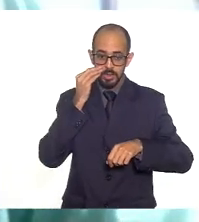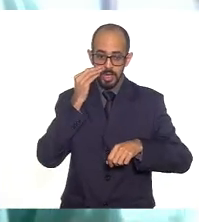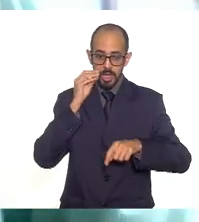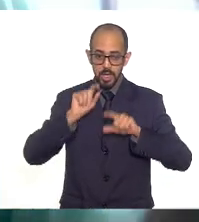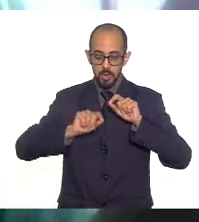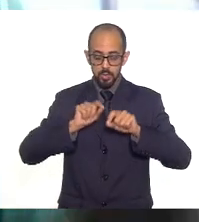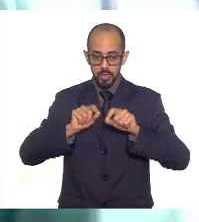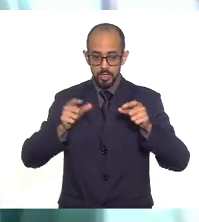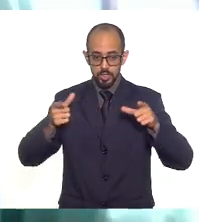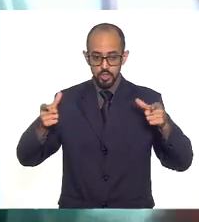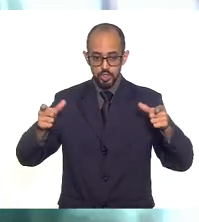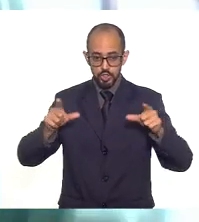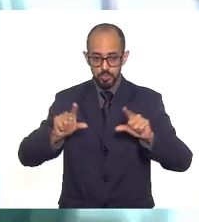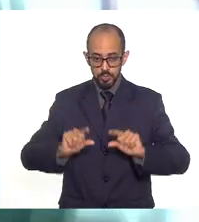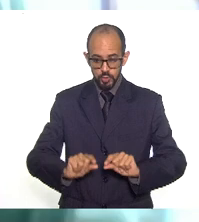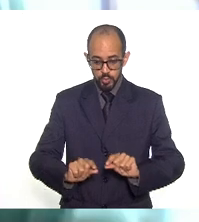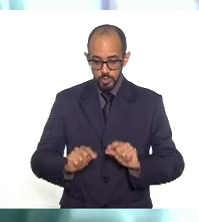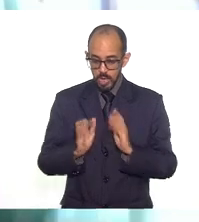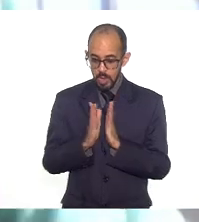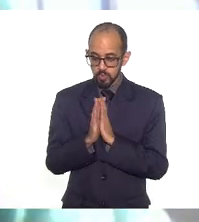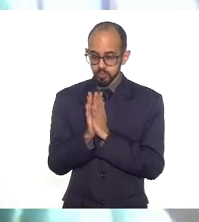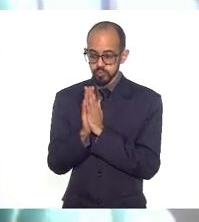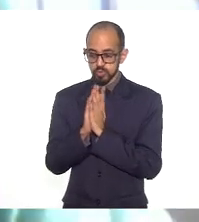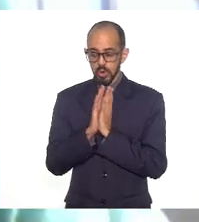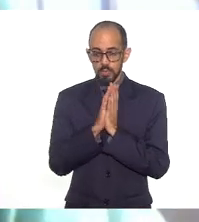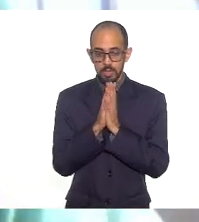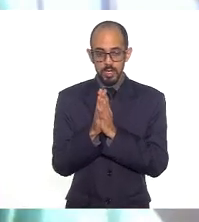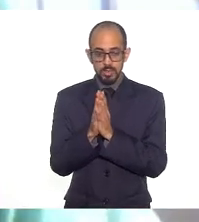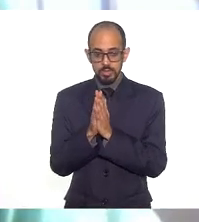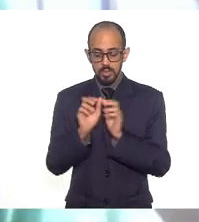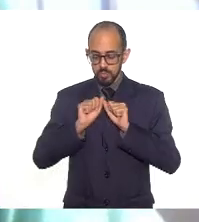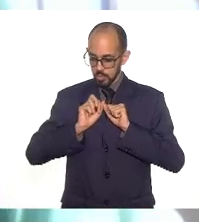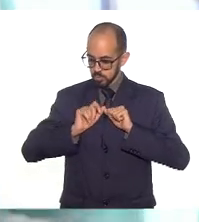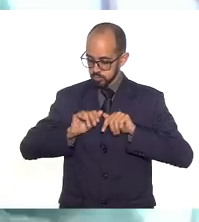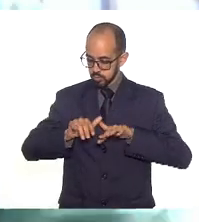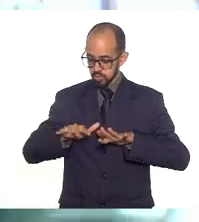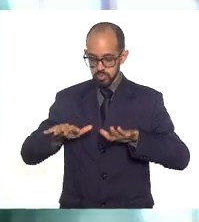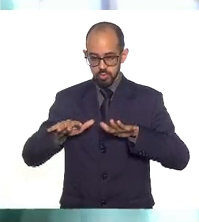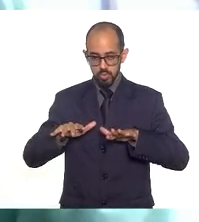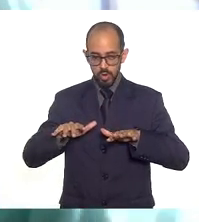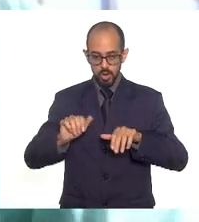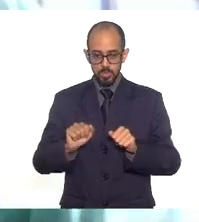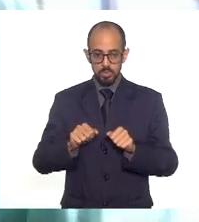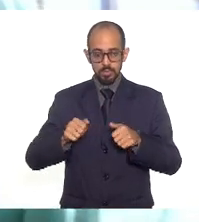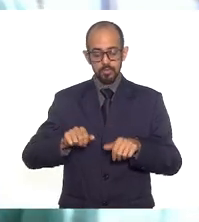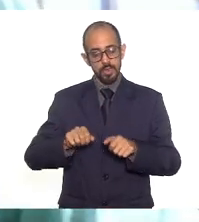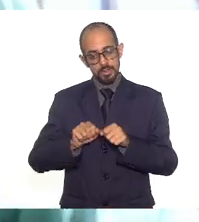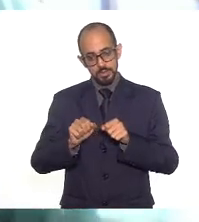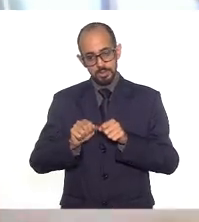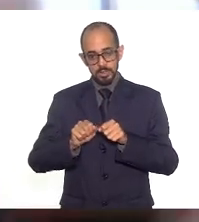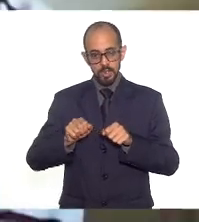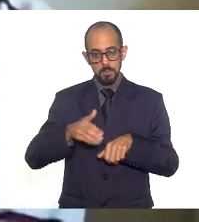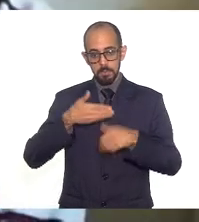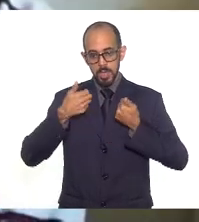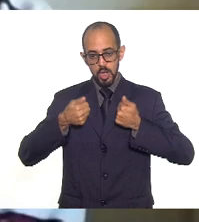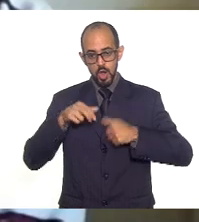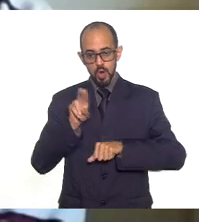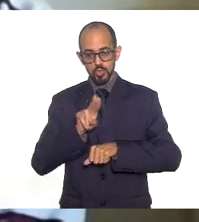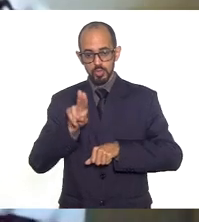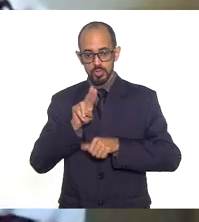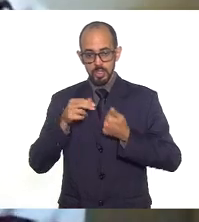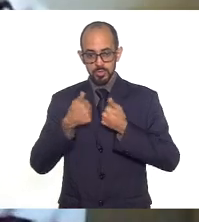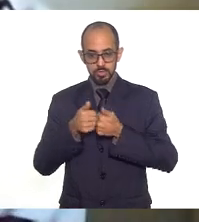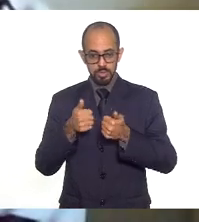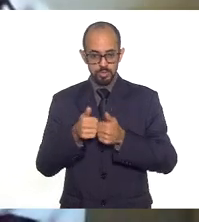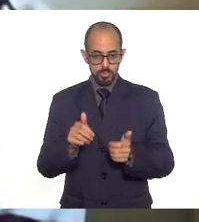a concentração e a contaminação, distribuindo melhor. É uma tentativa, mas isso é